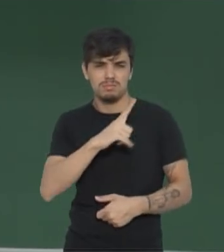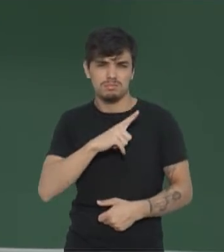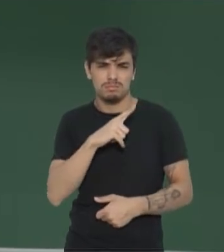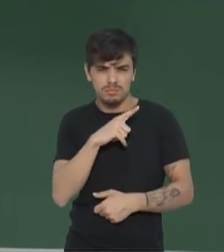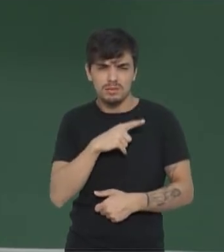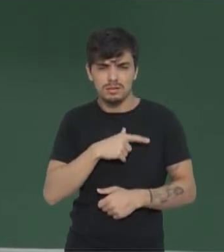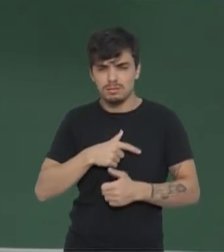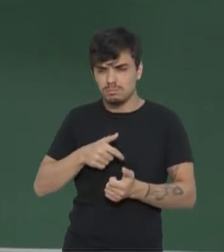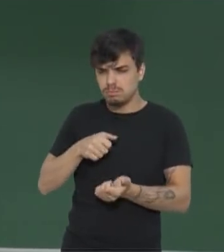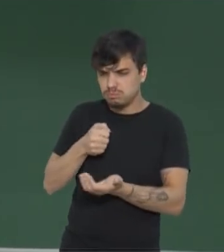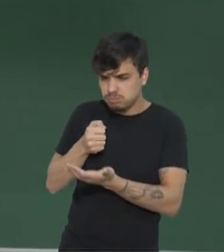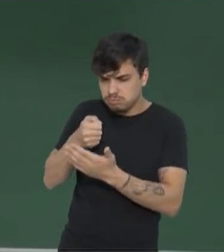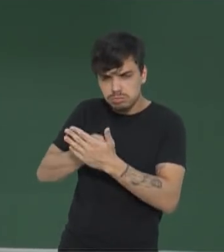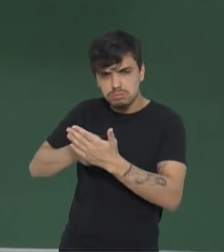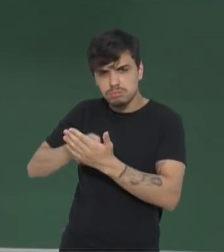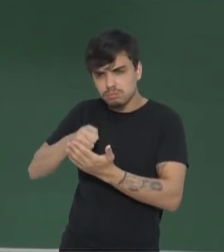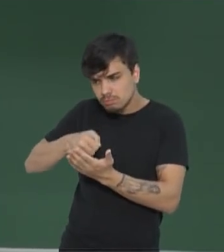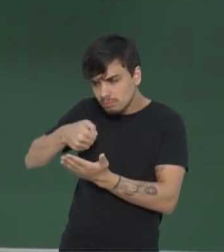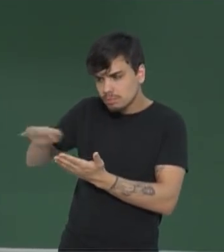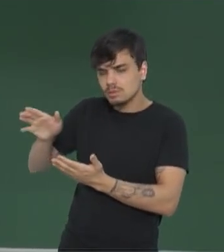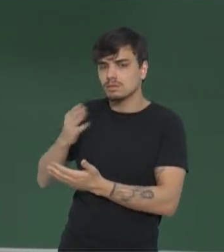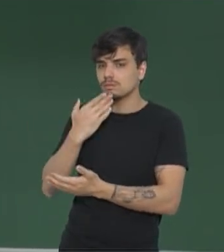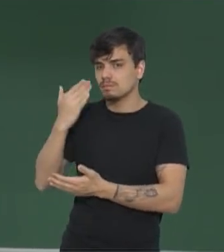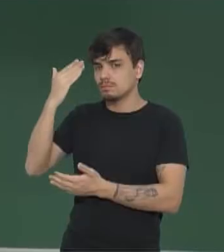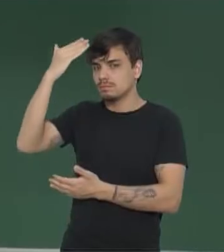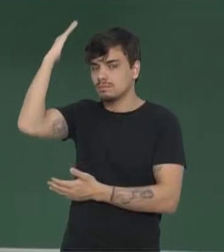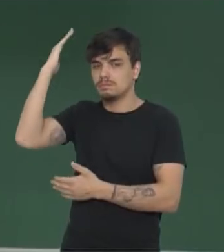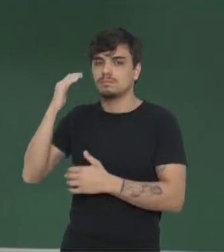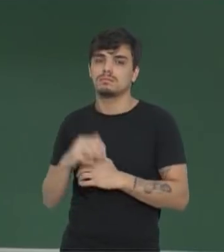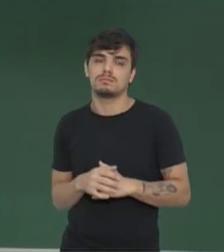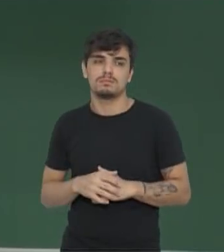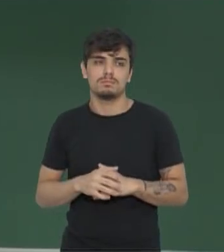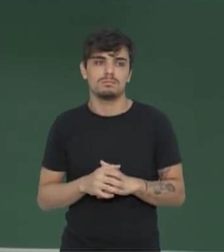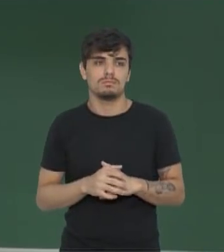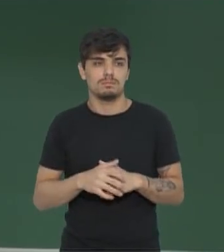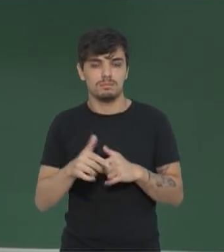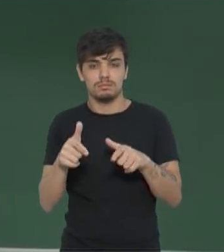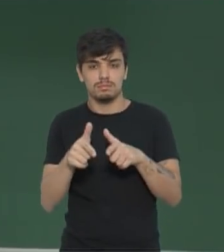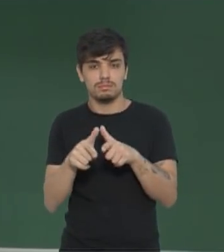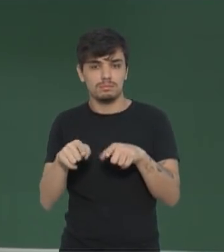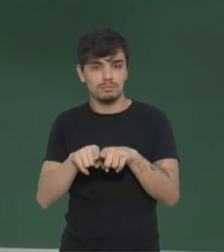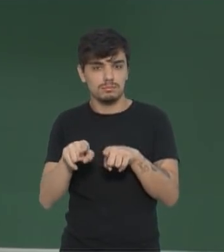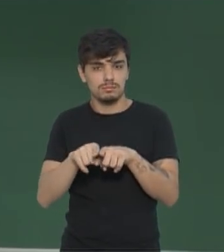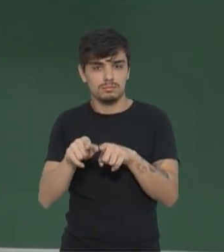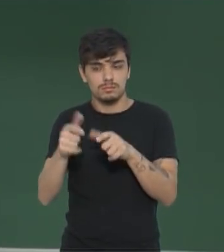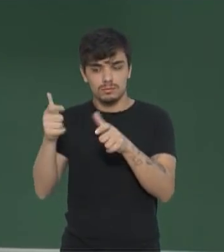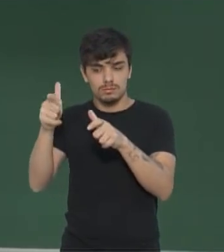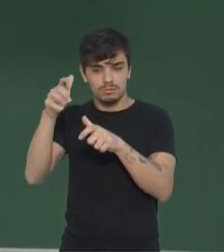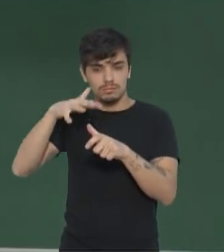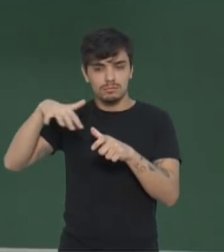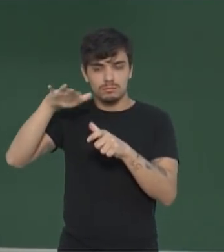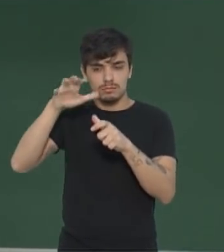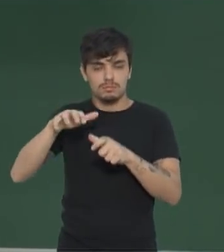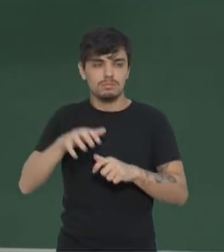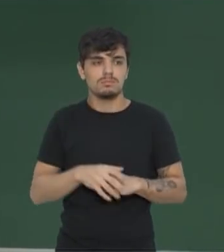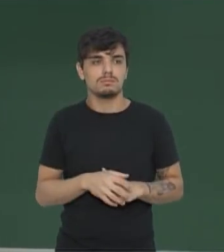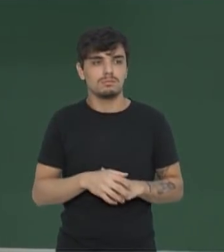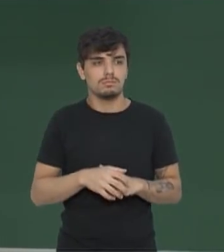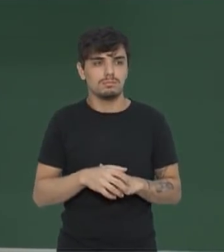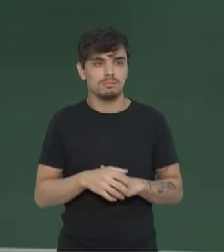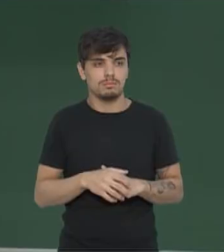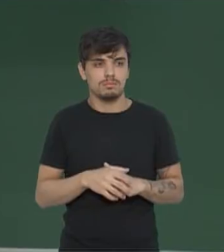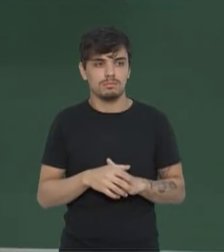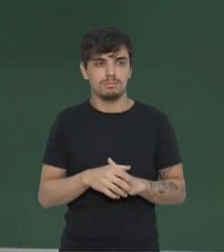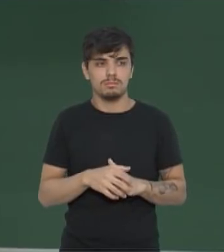os árabes em combates, né? Eles vencem, já é outro reino, inclusive a Almorávida. Depois, o califado